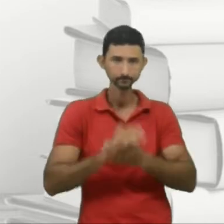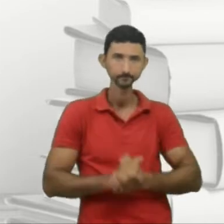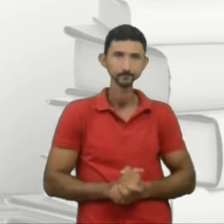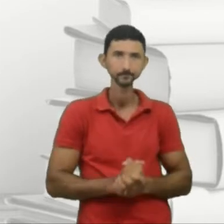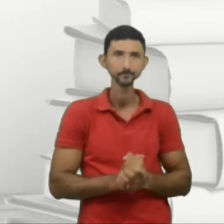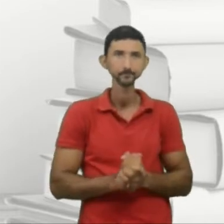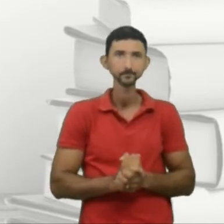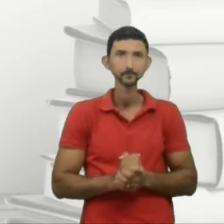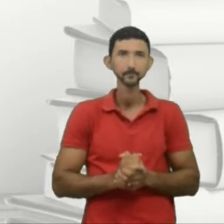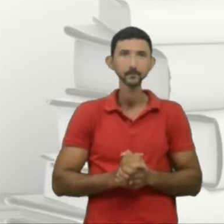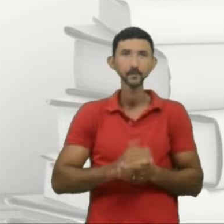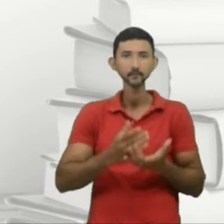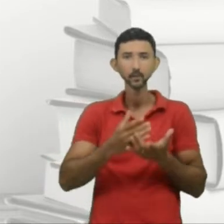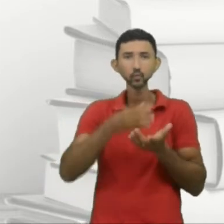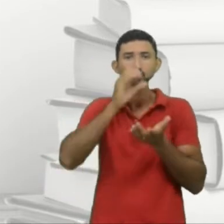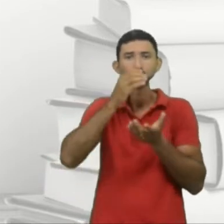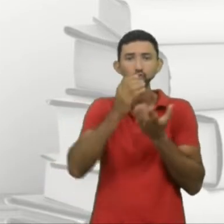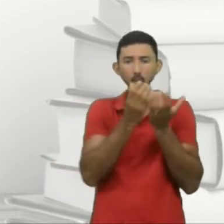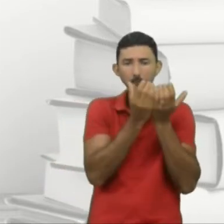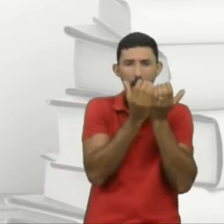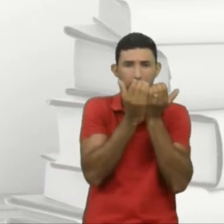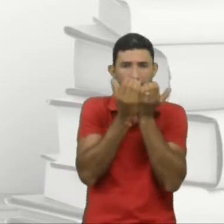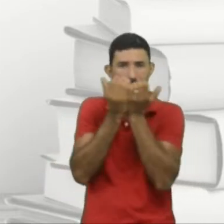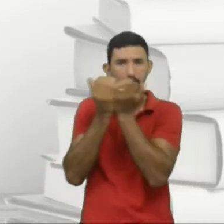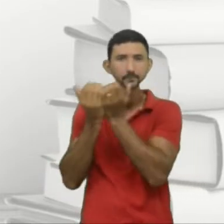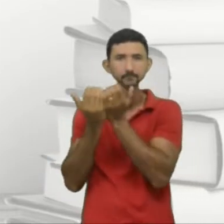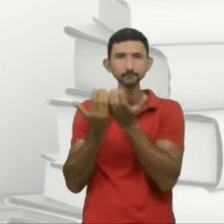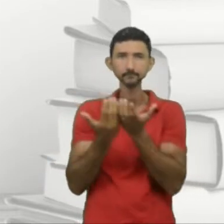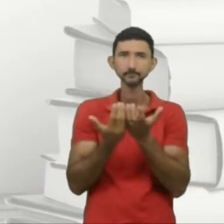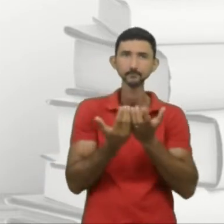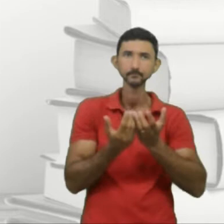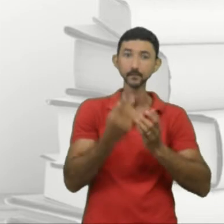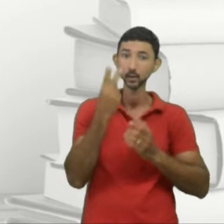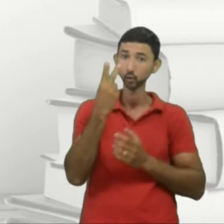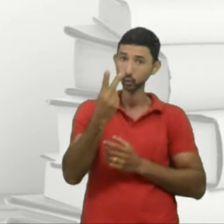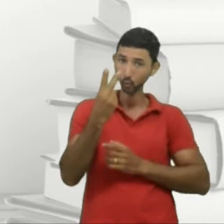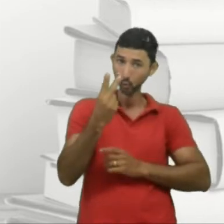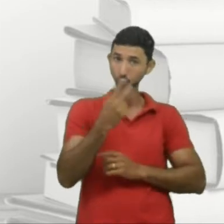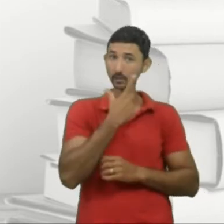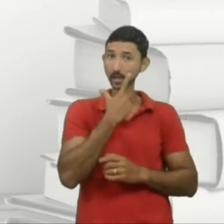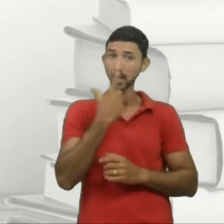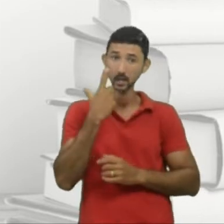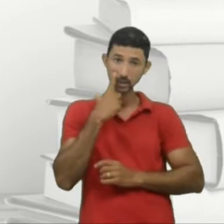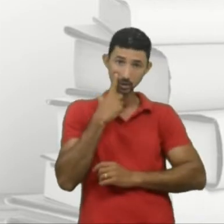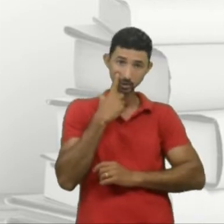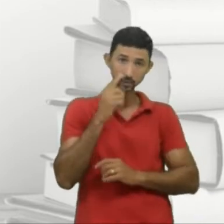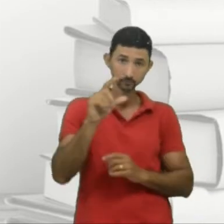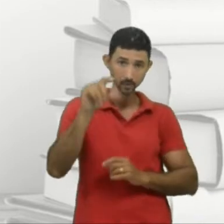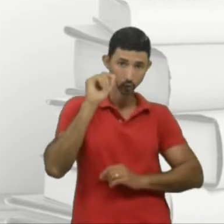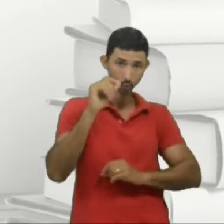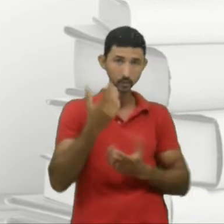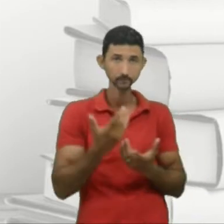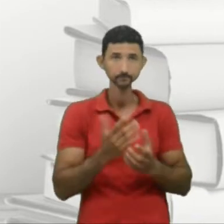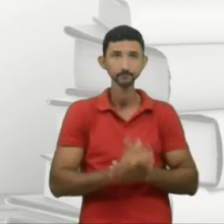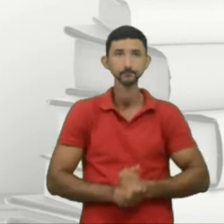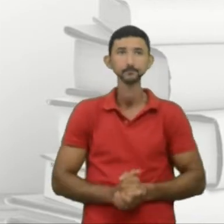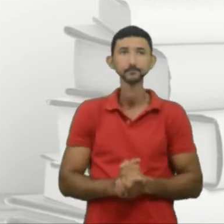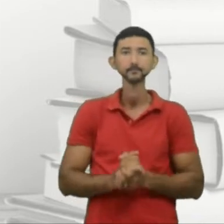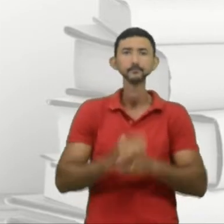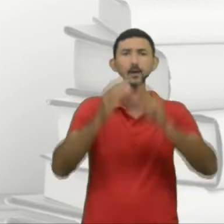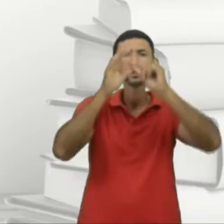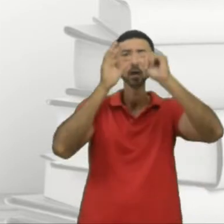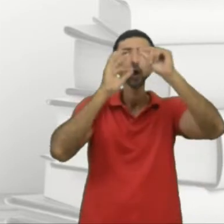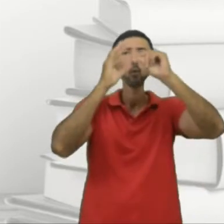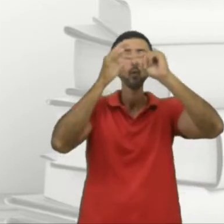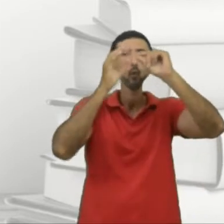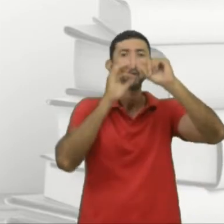for escolhido um suco de melancia, tem duas opções de lanche. Certo? E se for escolhido o suco de uva,